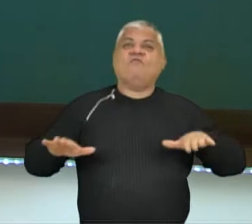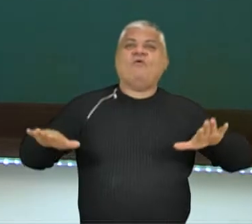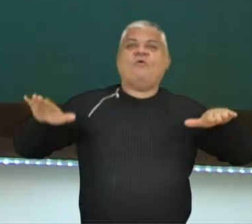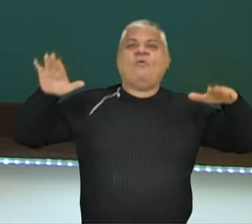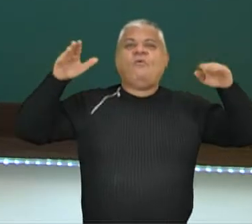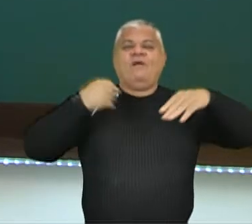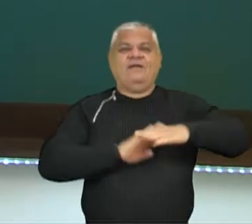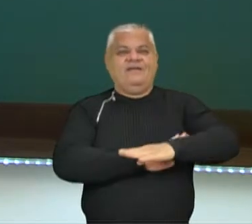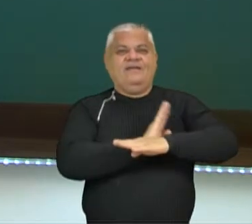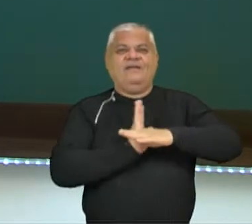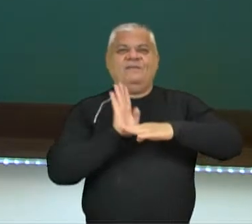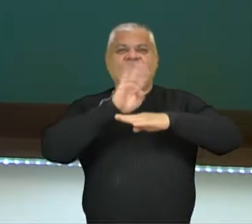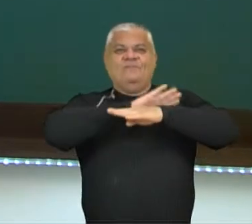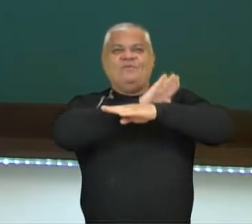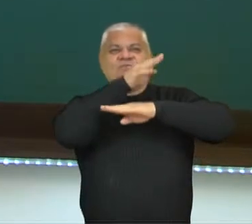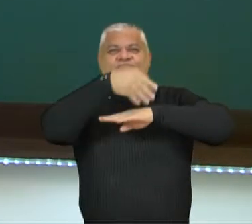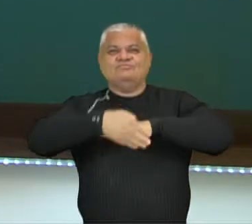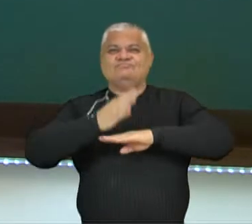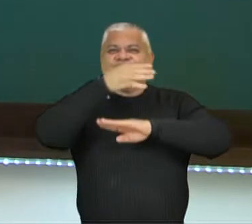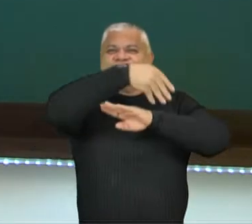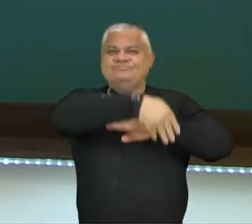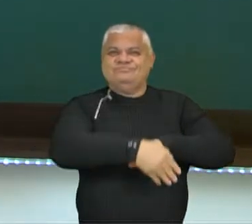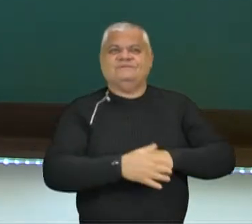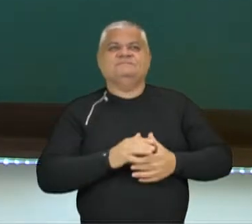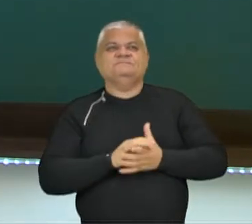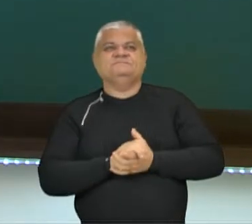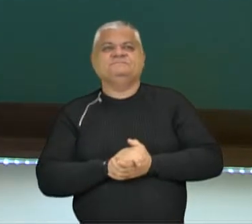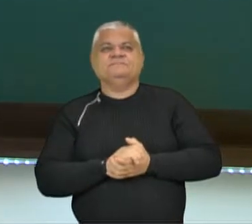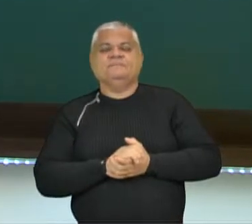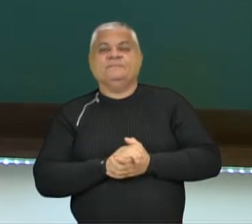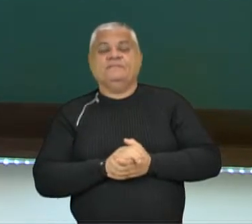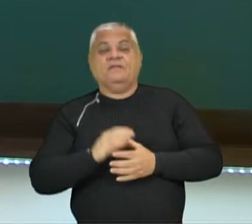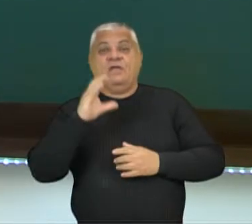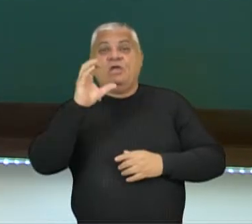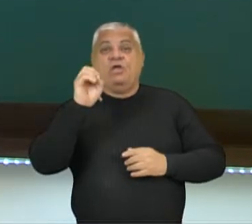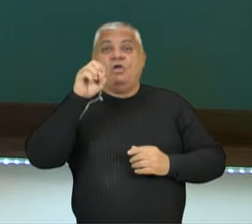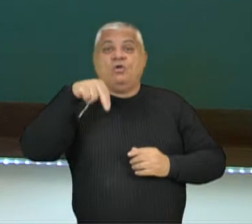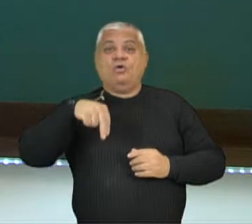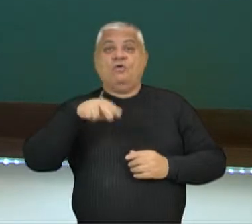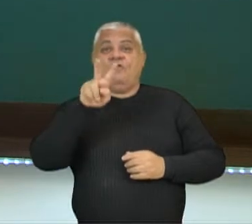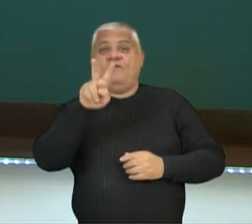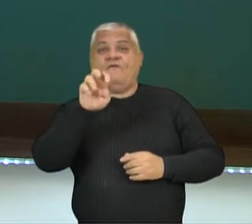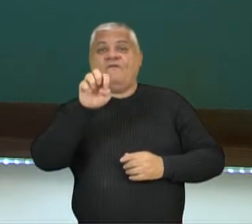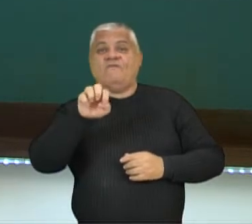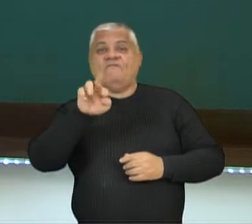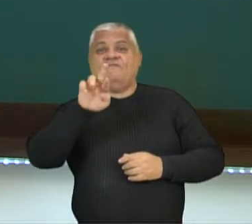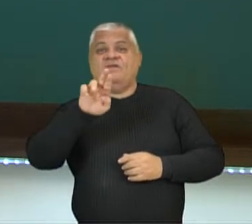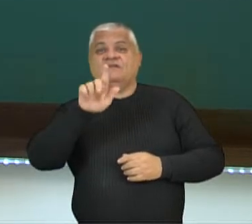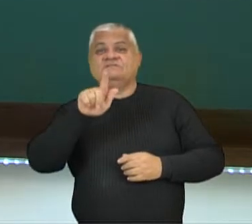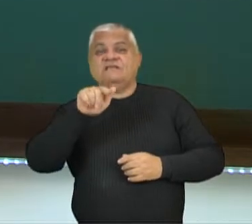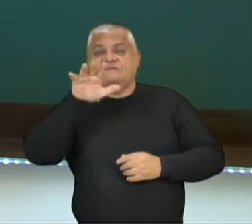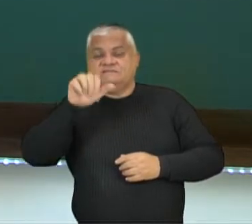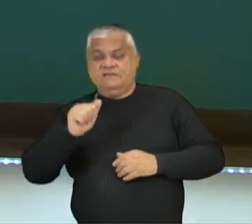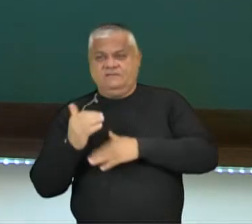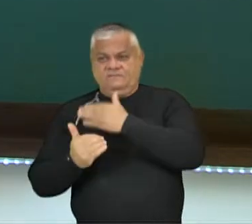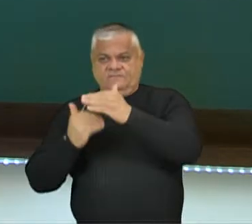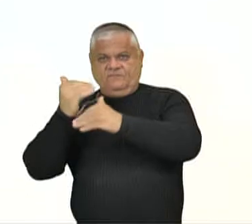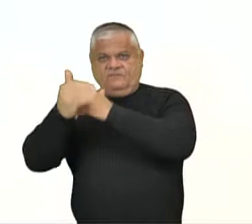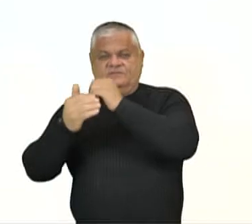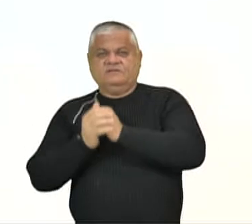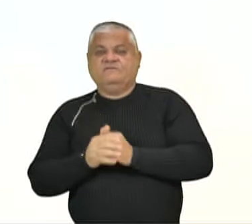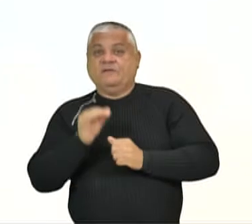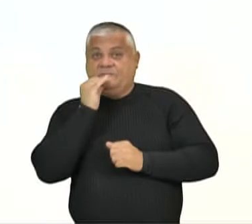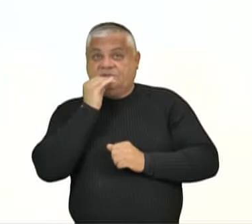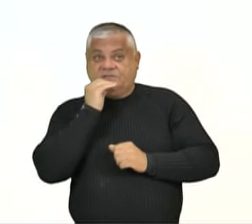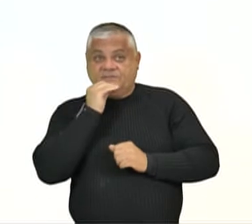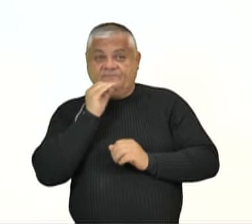mesmo ancestral, todos são mamíferos. Que é o contrário do que a gente vê na convergência evolutiva. Aqui a gente vai